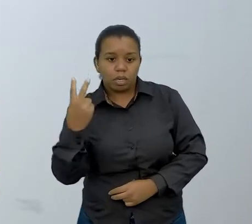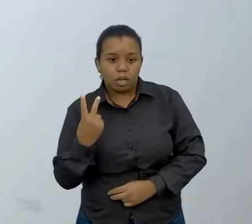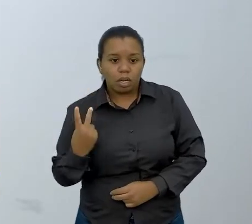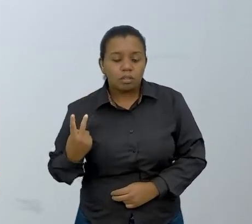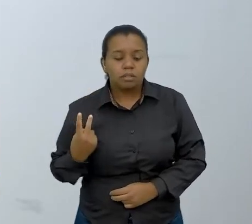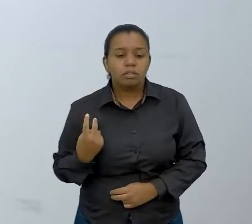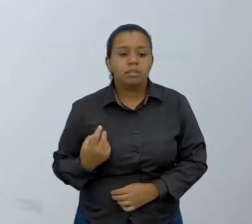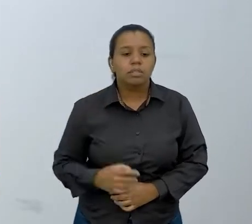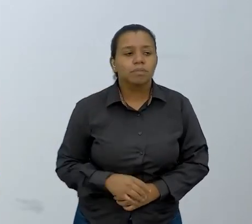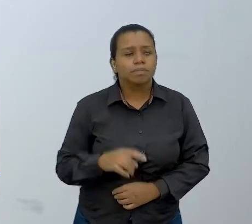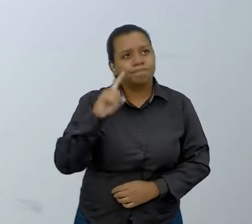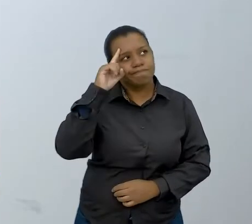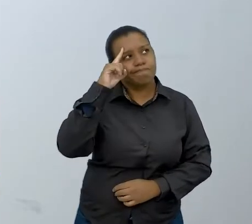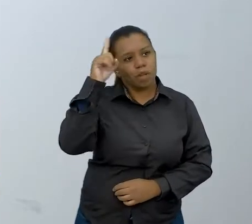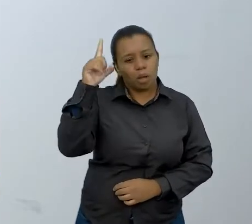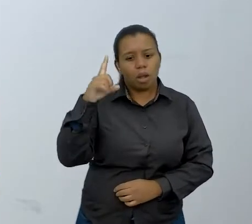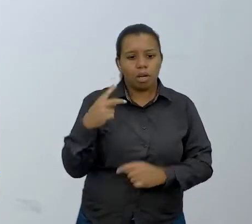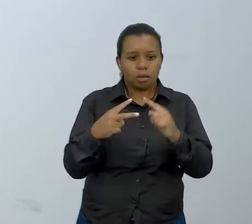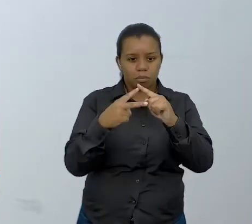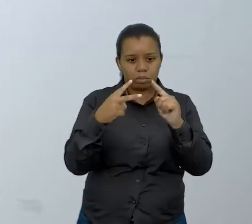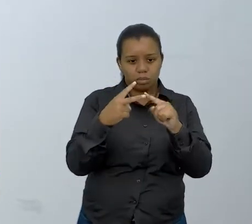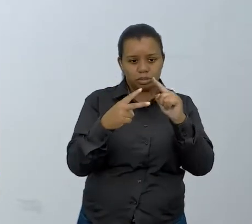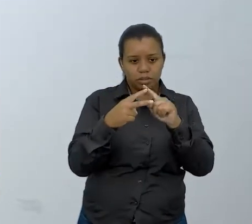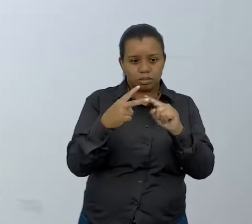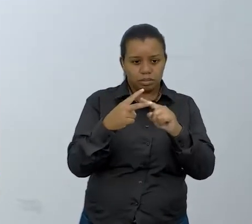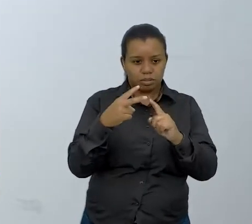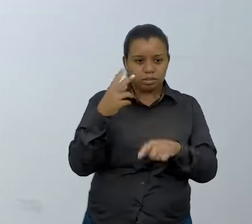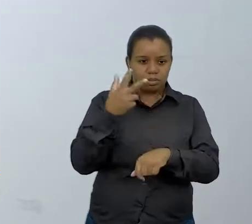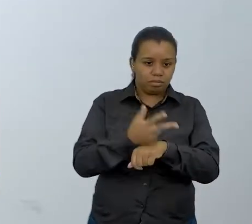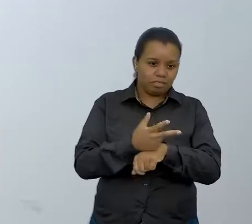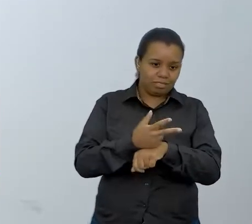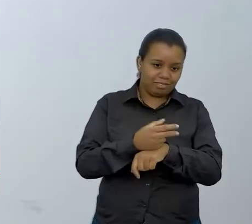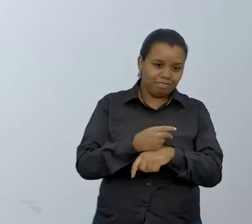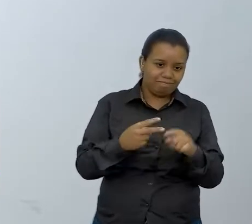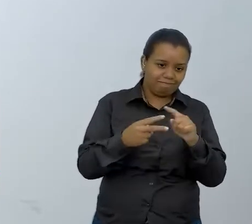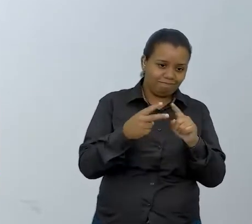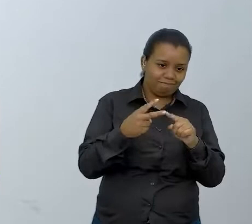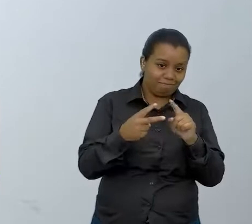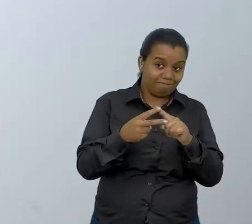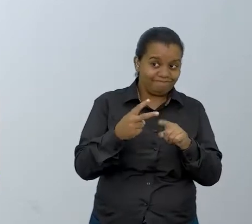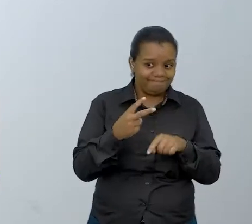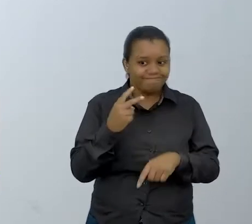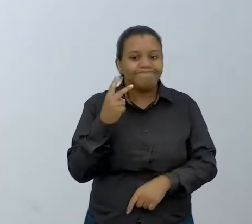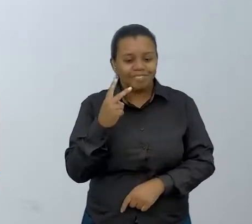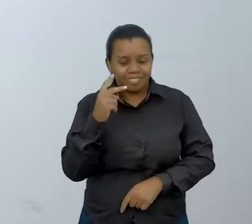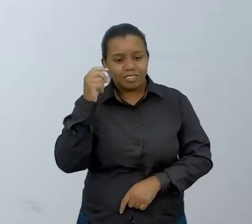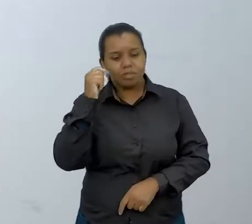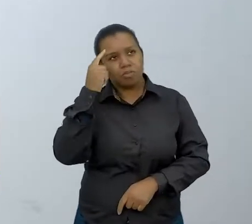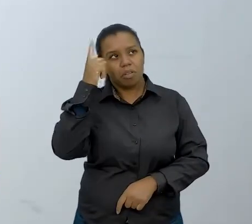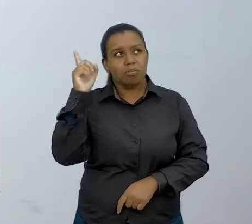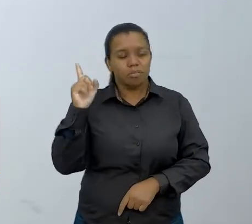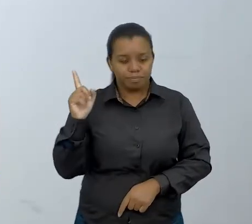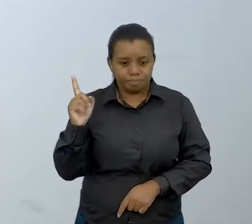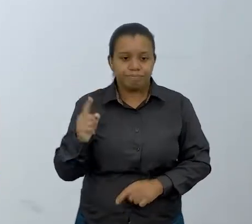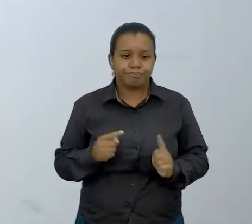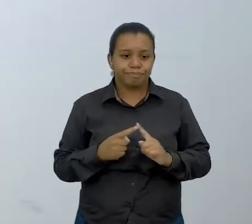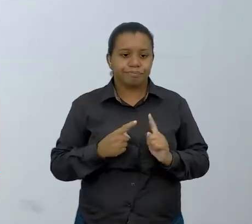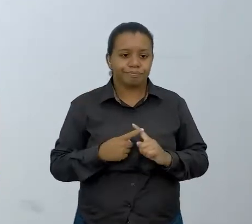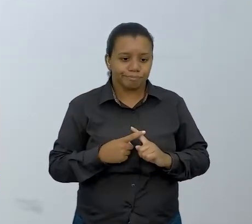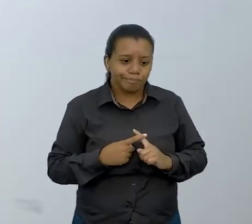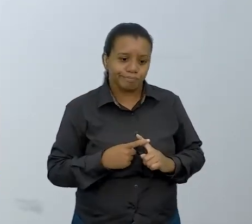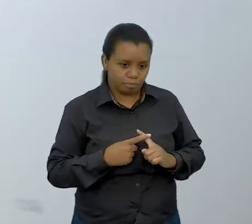que eu lembrei porque eu vi um vídeo da Nina Secrets, tudo bom? A gente usa blogueira pra dar aula, tudo pau. O que acontece? A